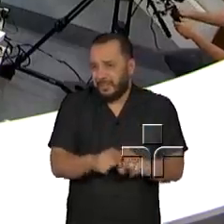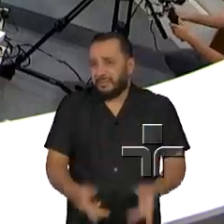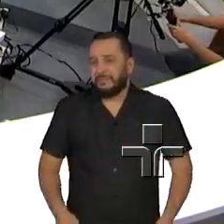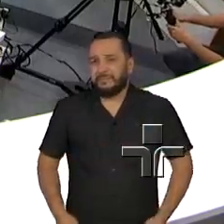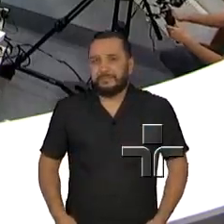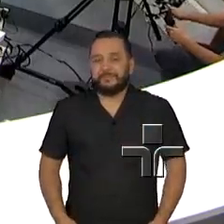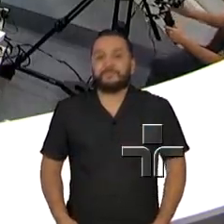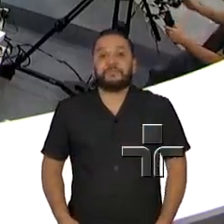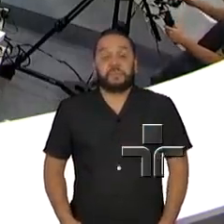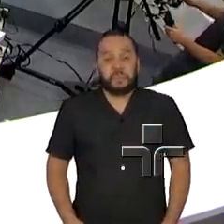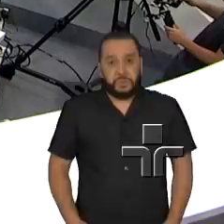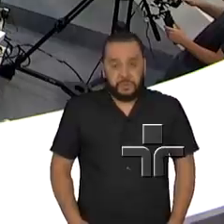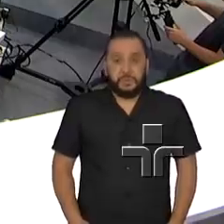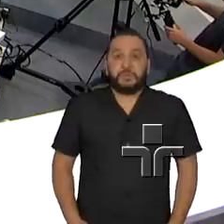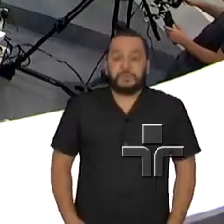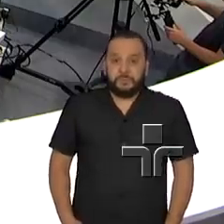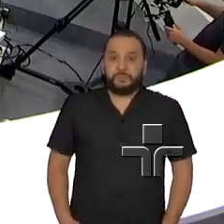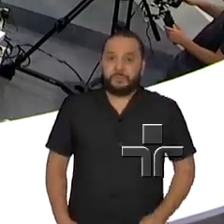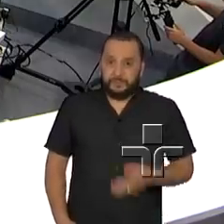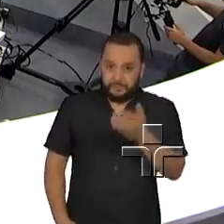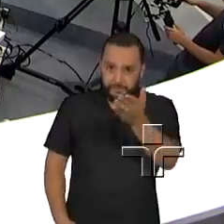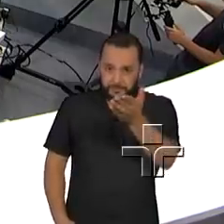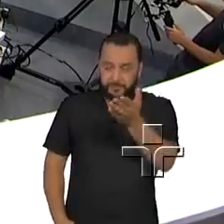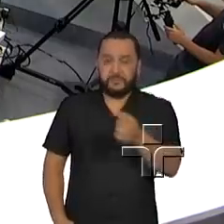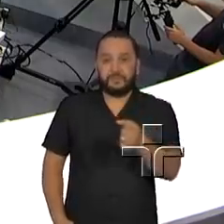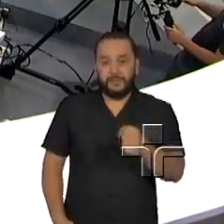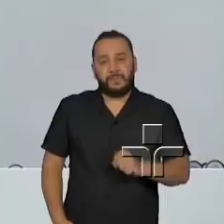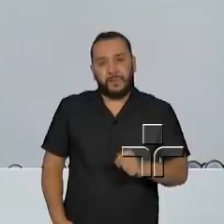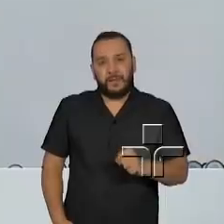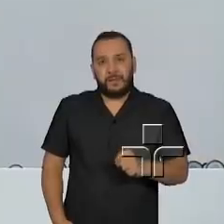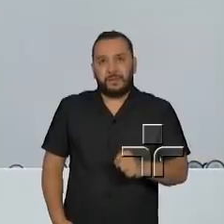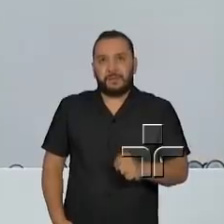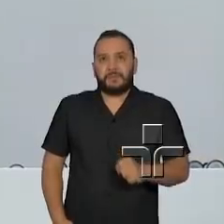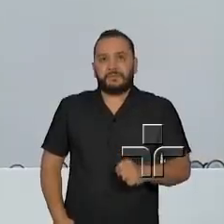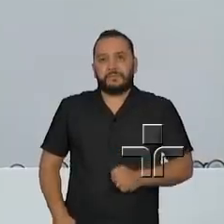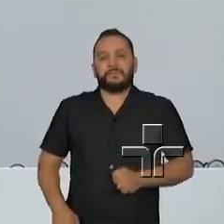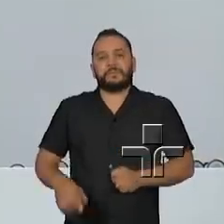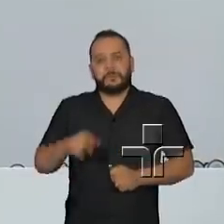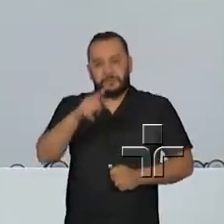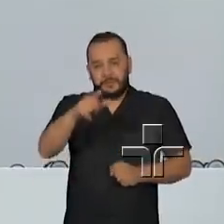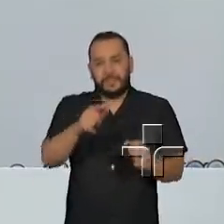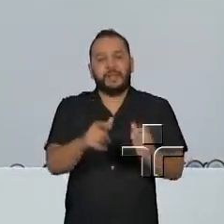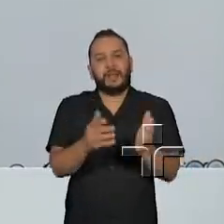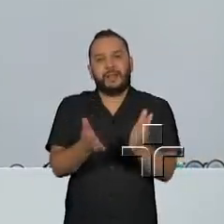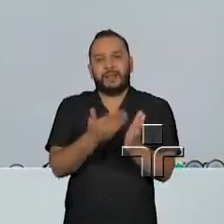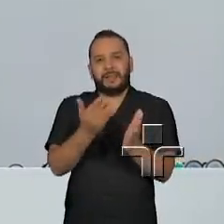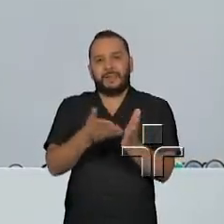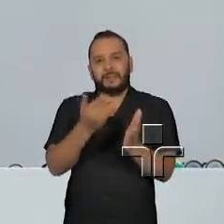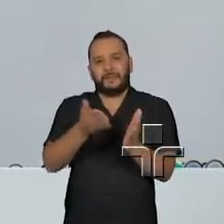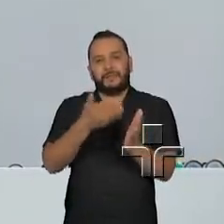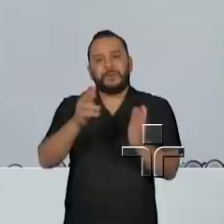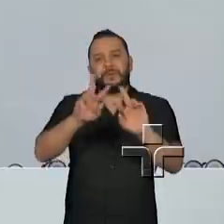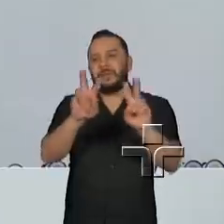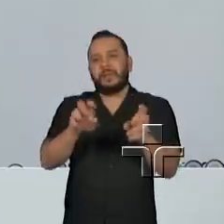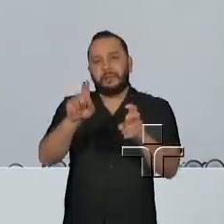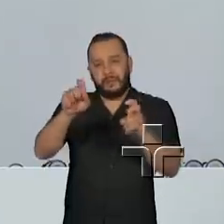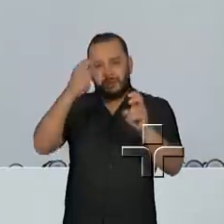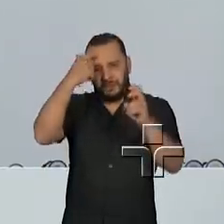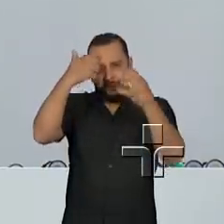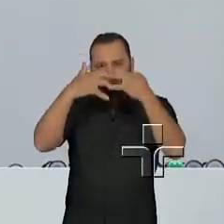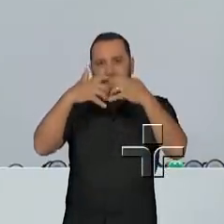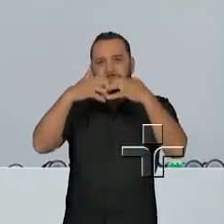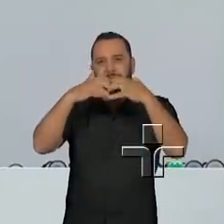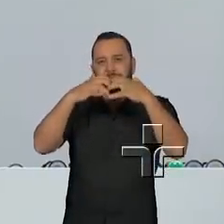Claro, ninguém nega nada para você. Agora eu queria colocar mais uma vez este objeto do seu livro em foco, que é o cérebro. E é como a